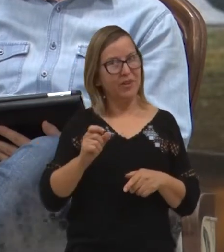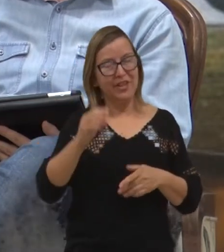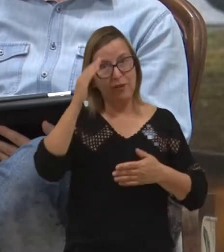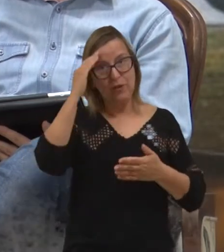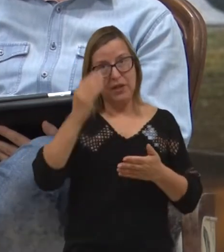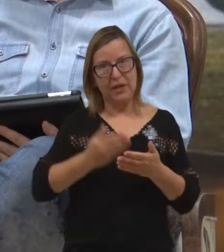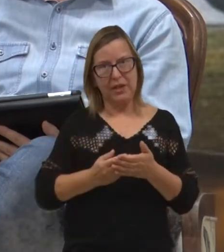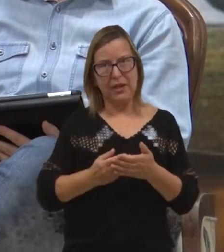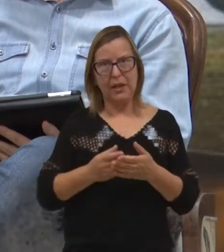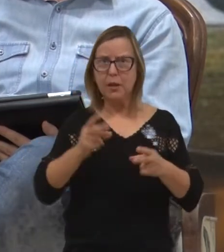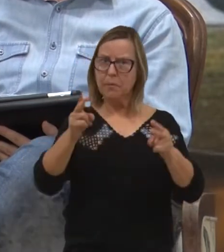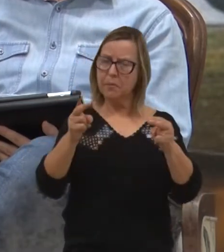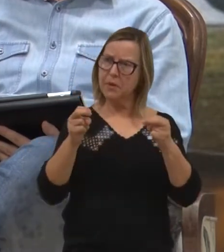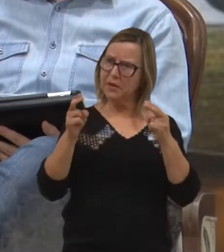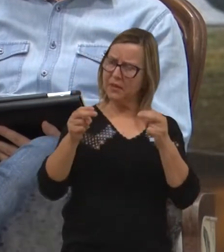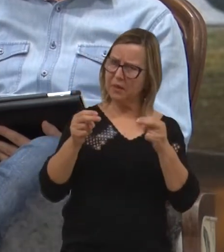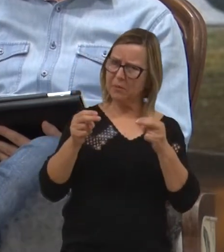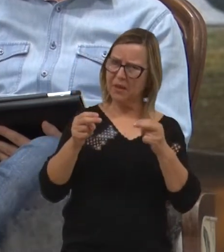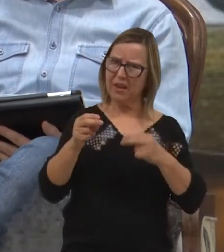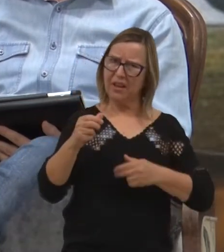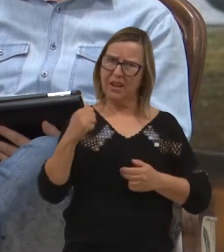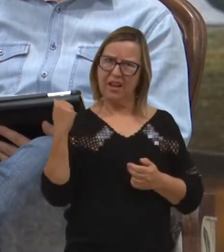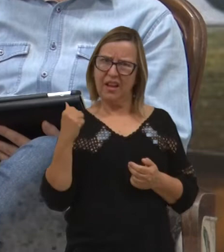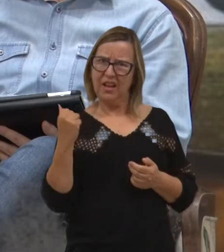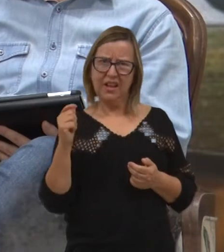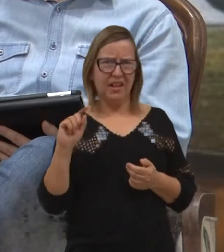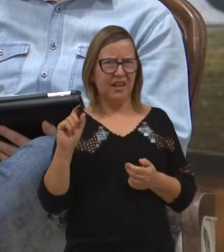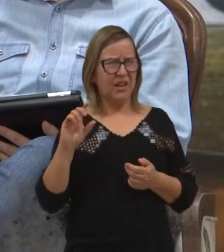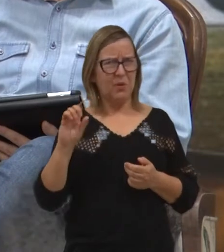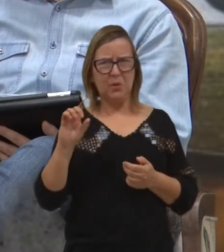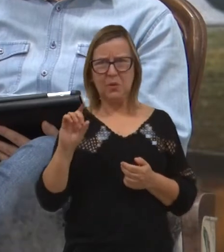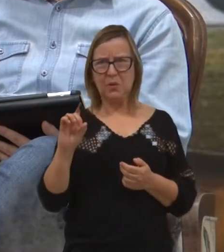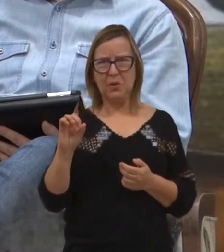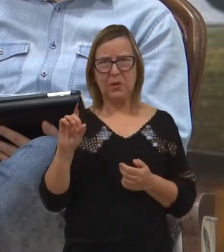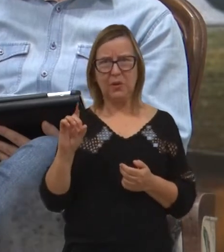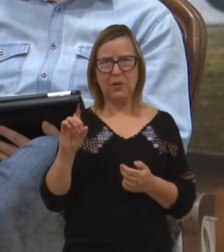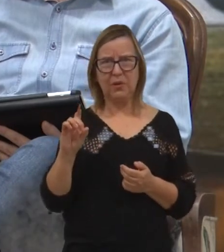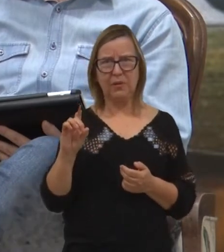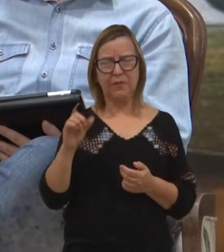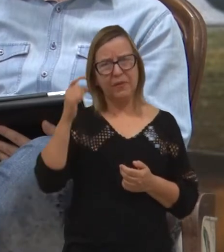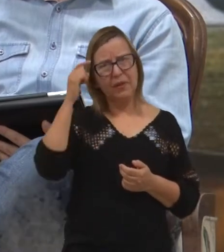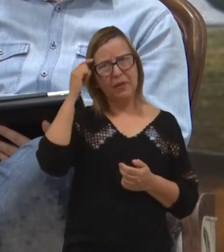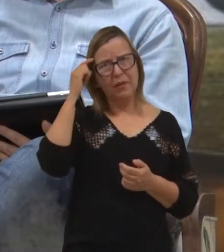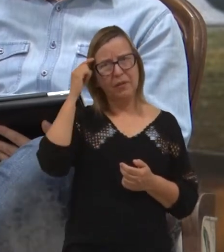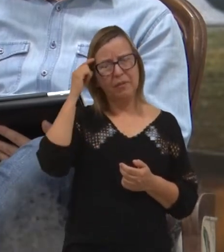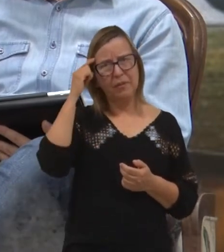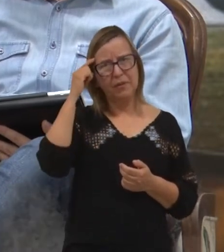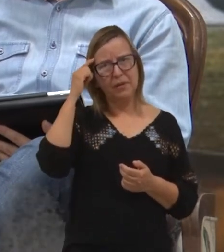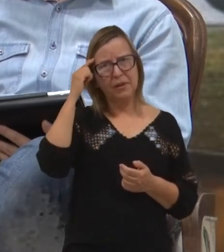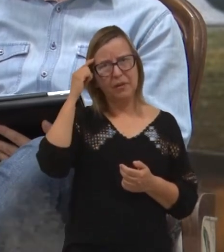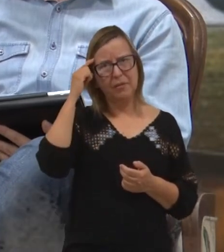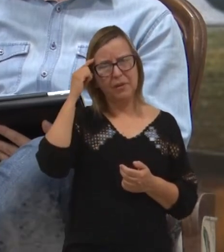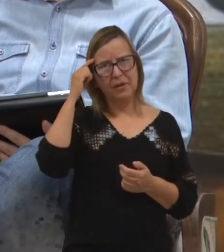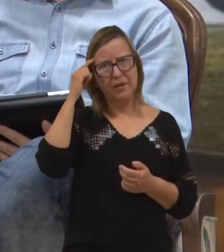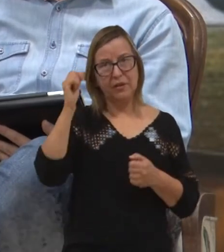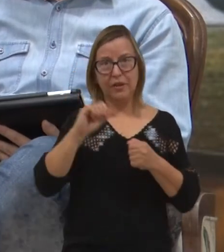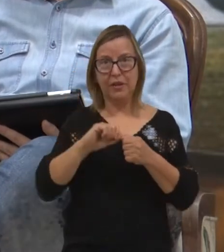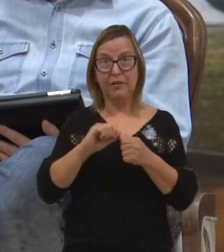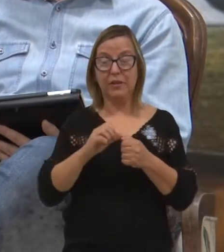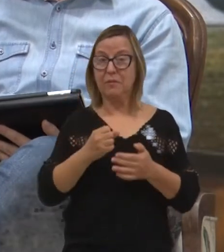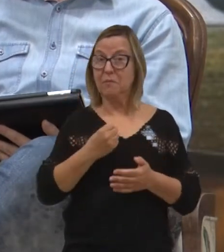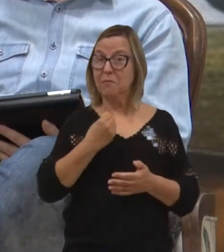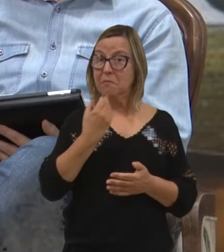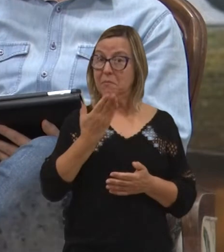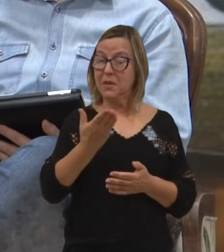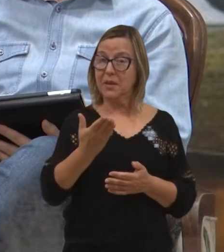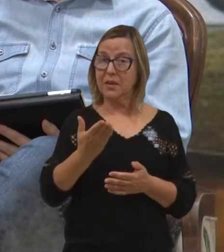assim, bom, essa pessoa, ela não é só uma pessoa com pensamento de fazer um bem